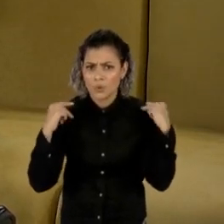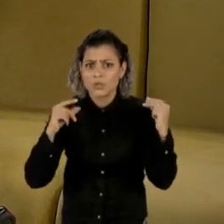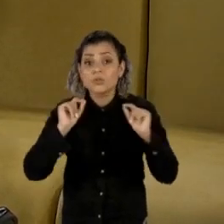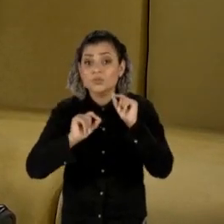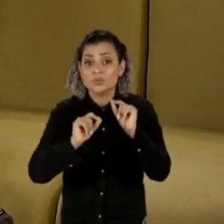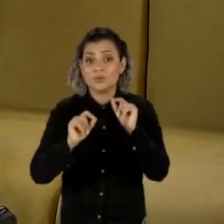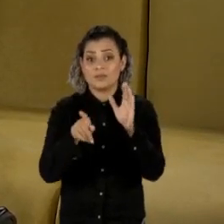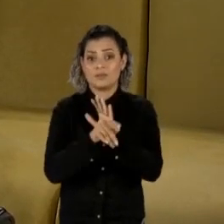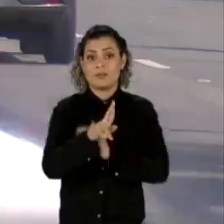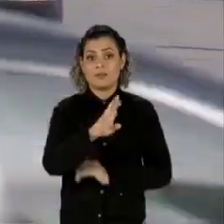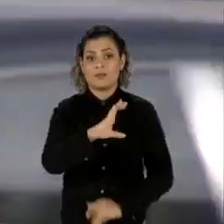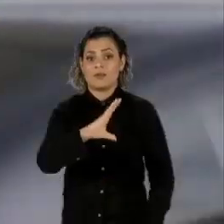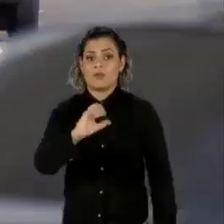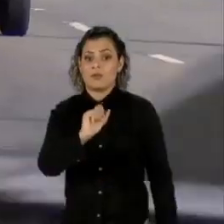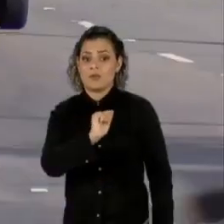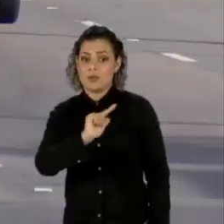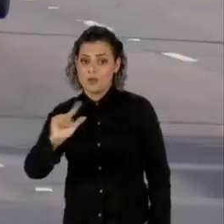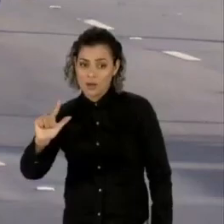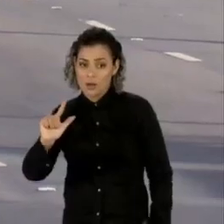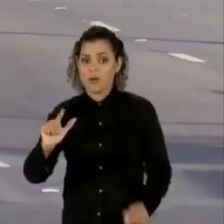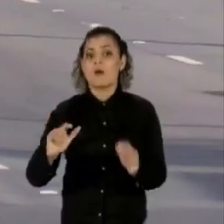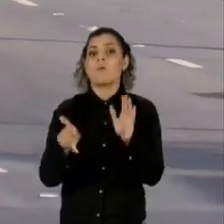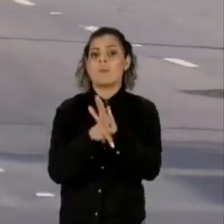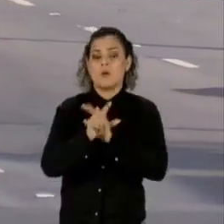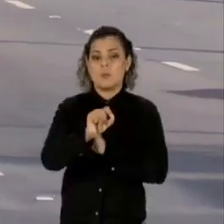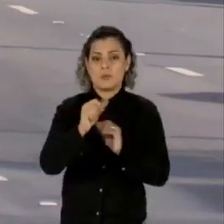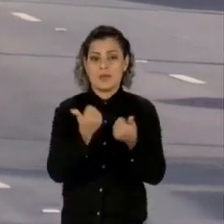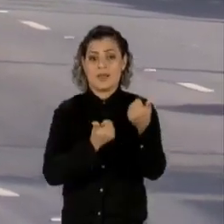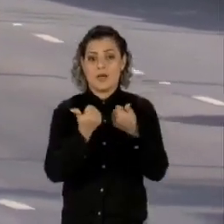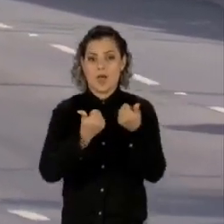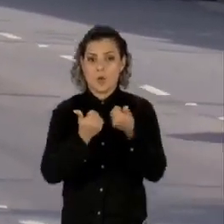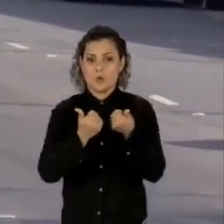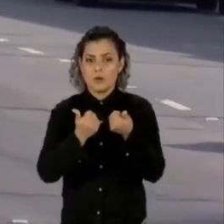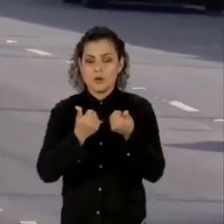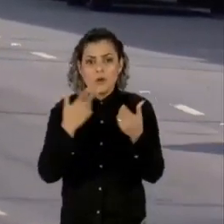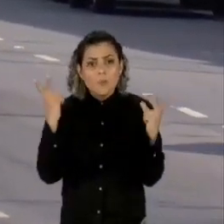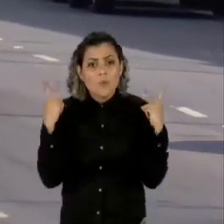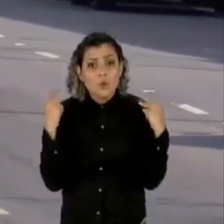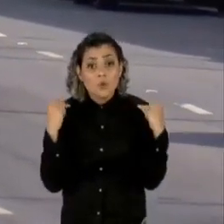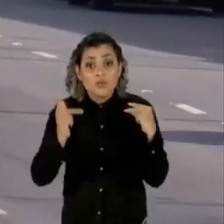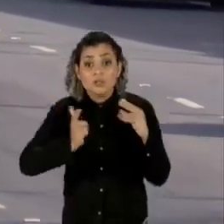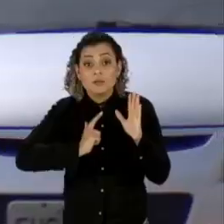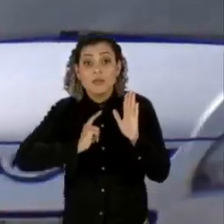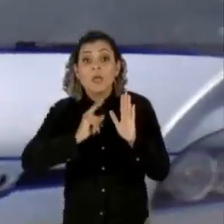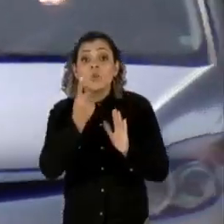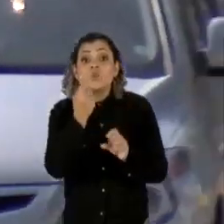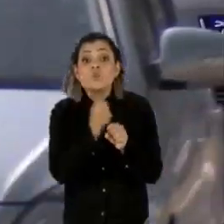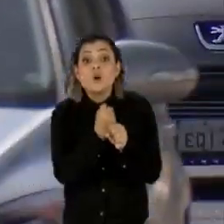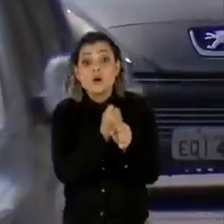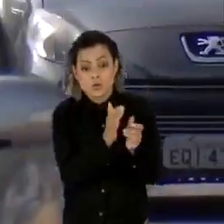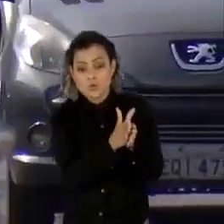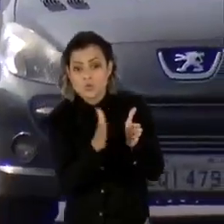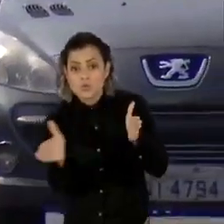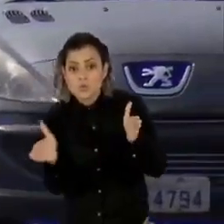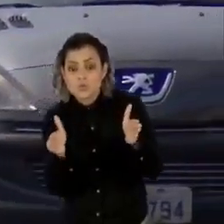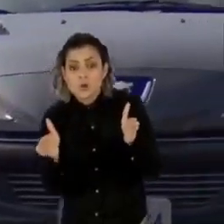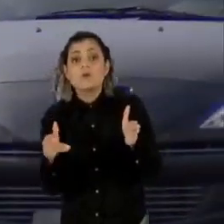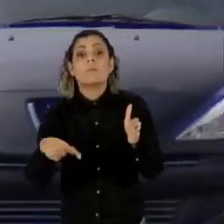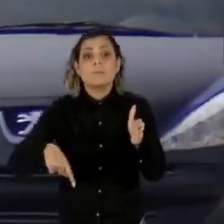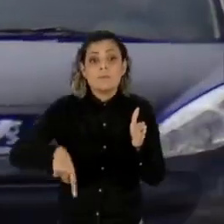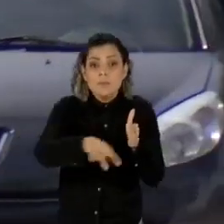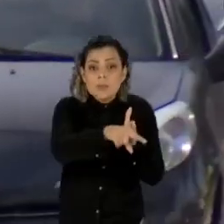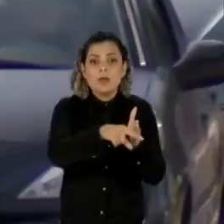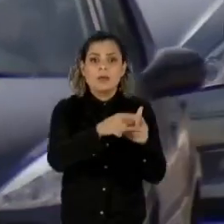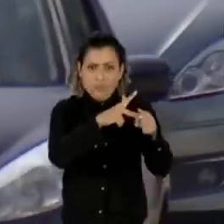recall dos veículos o motorista tem agora um ano para comparecer à campanha de